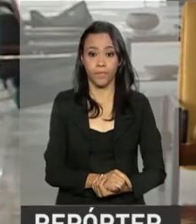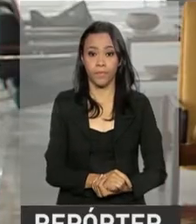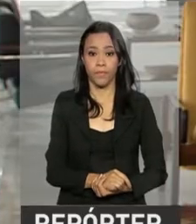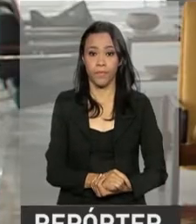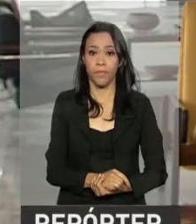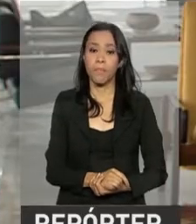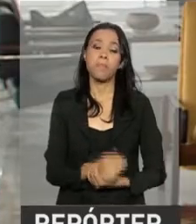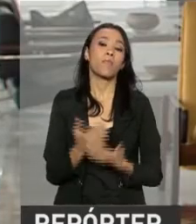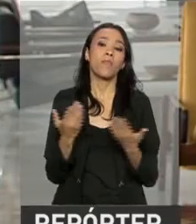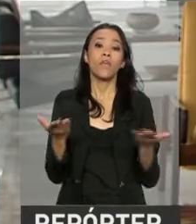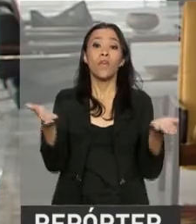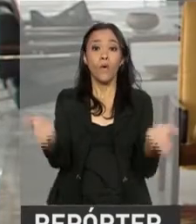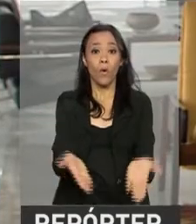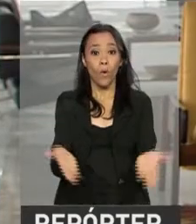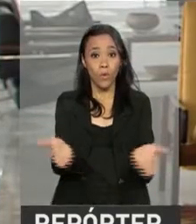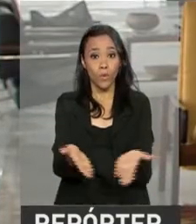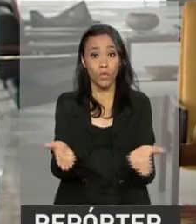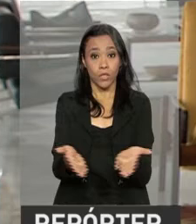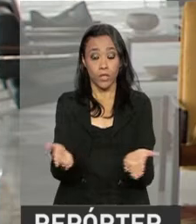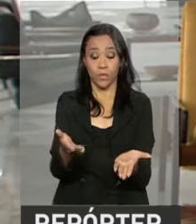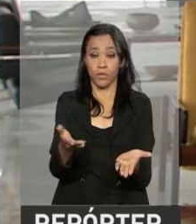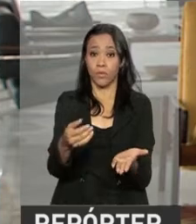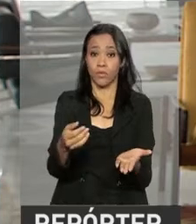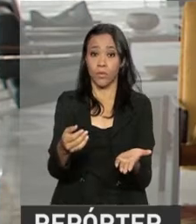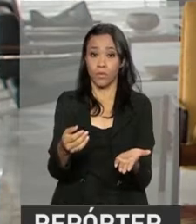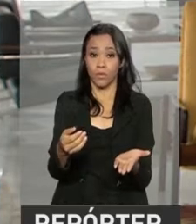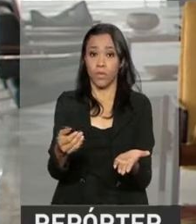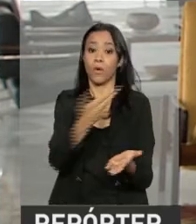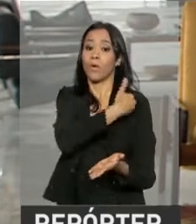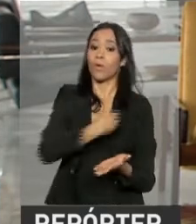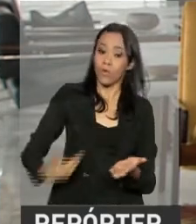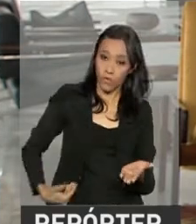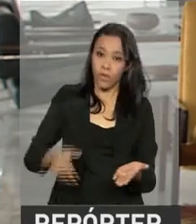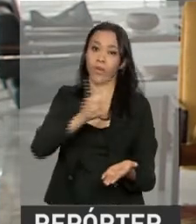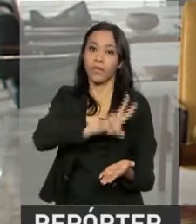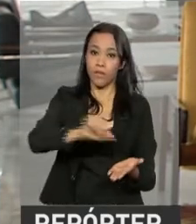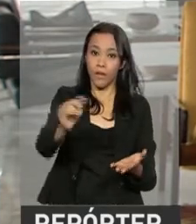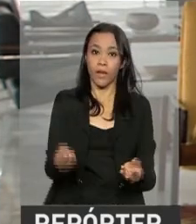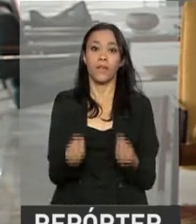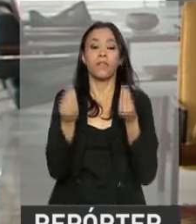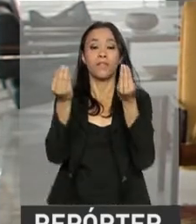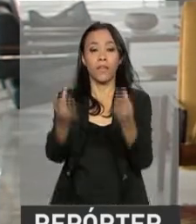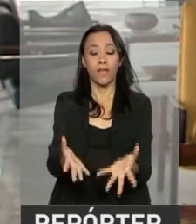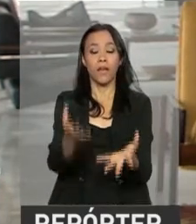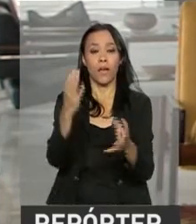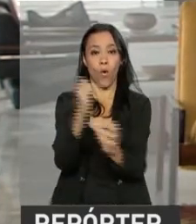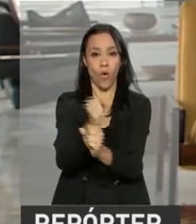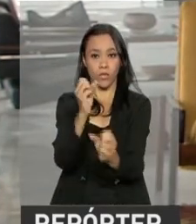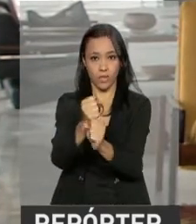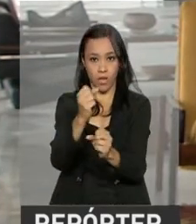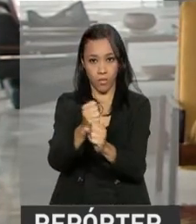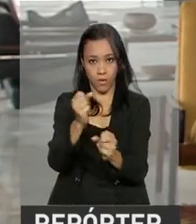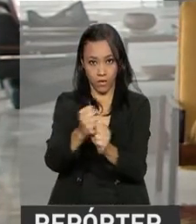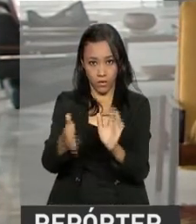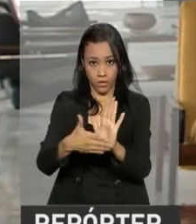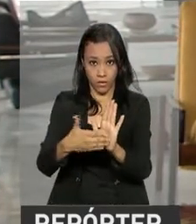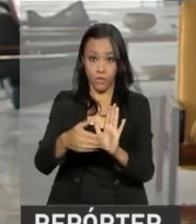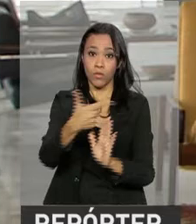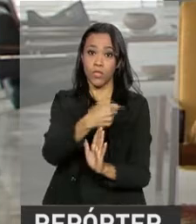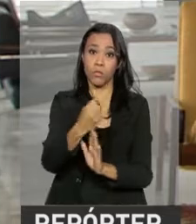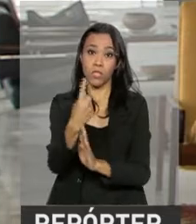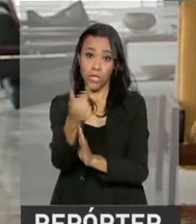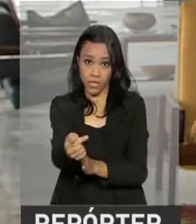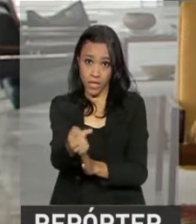Ah e ainda hoje o congresso vai o governo vai entregar o projeto de orçamento da união de